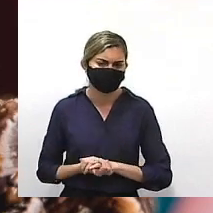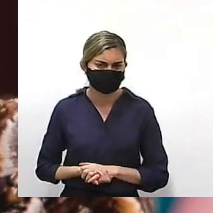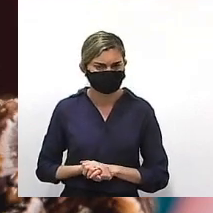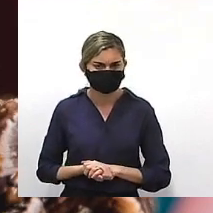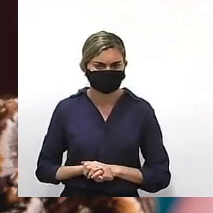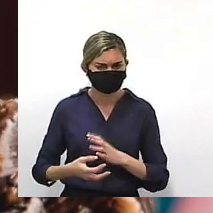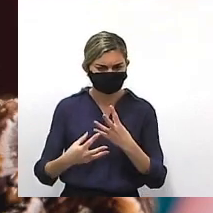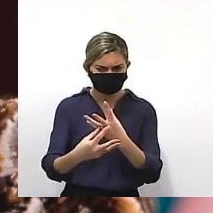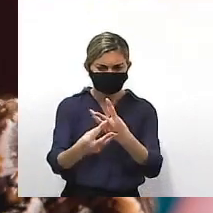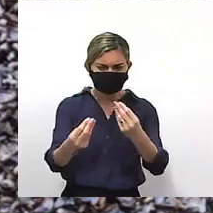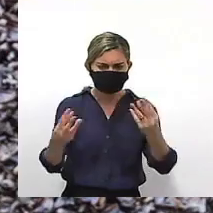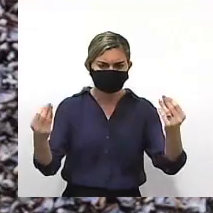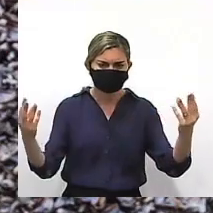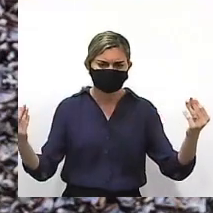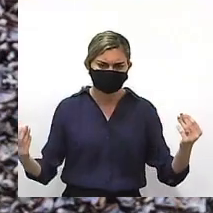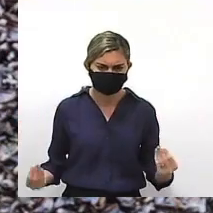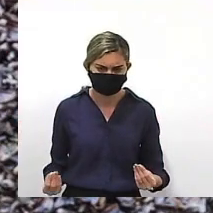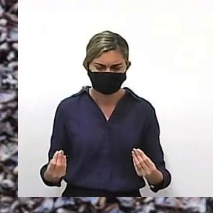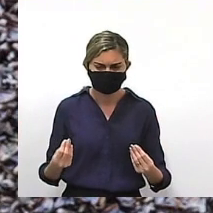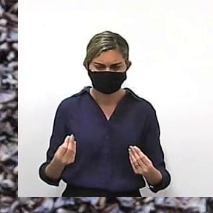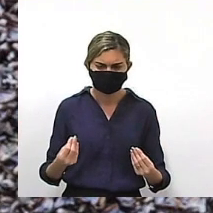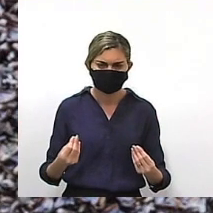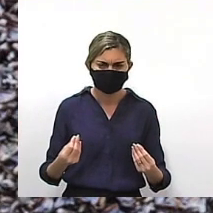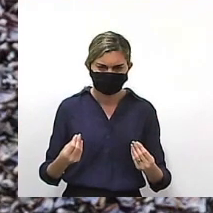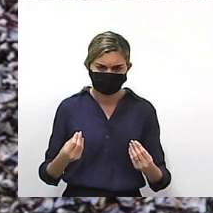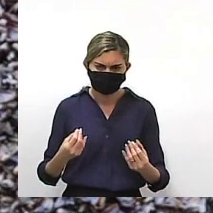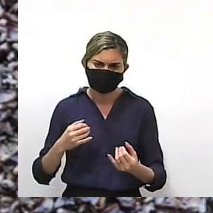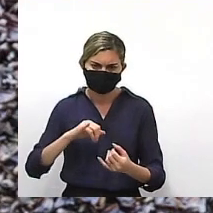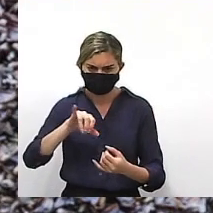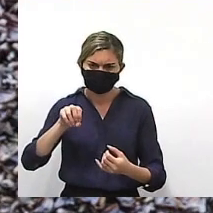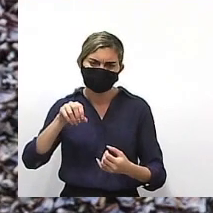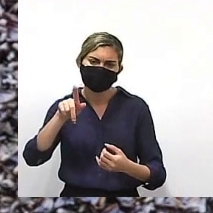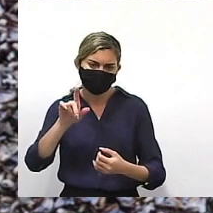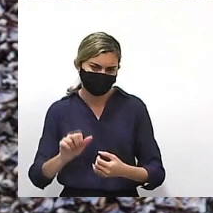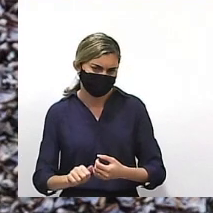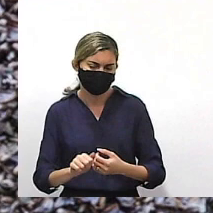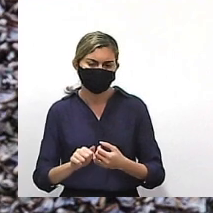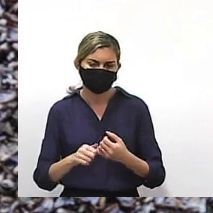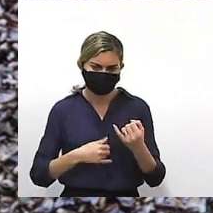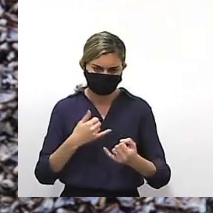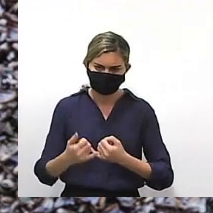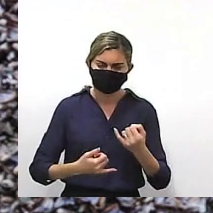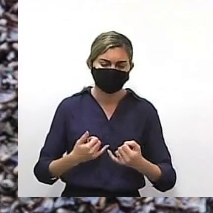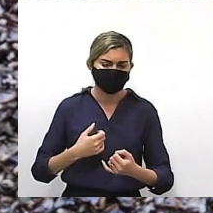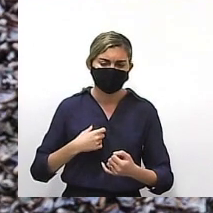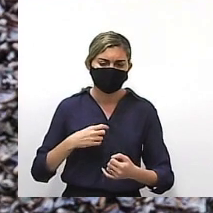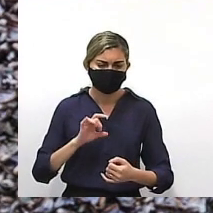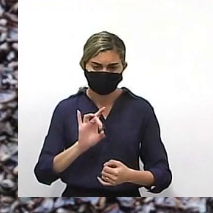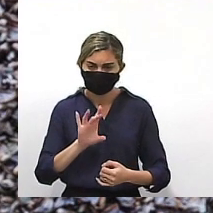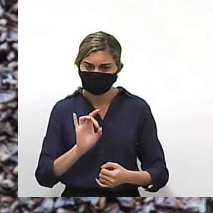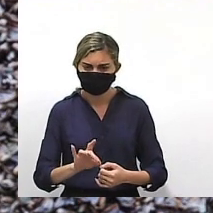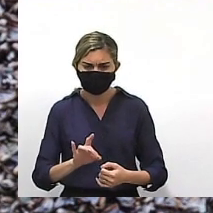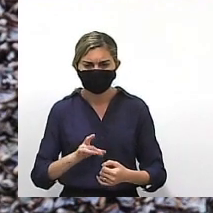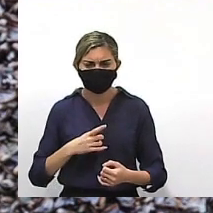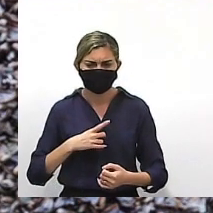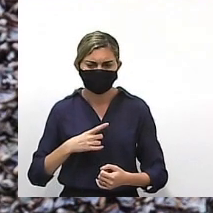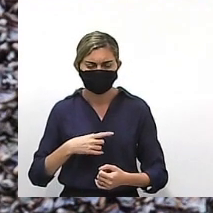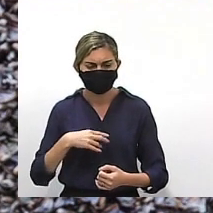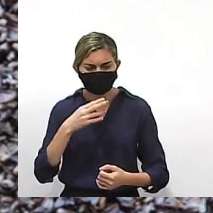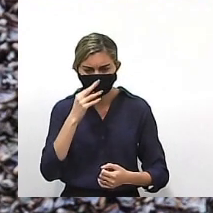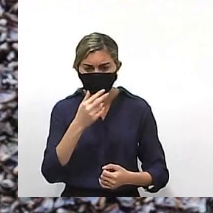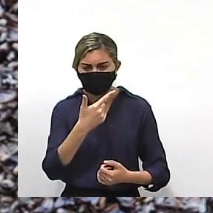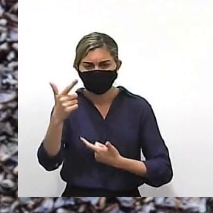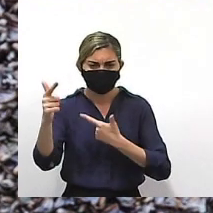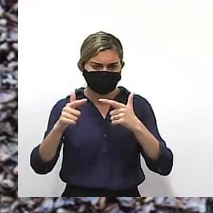Há muitas maneiras de jogar o jogo. A questão não está em negar os jogos de